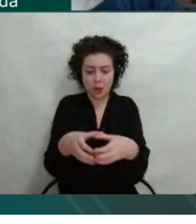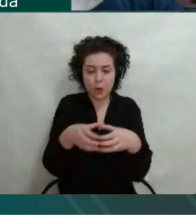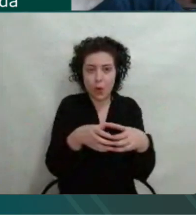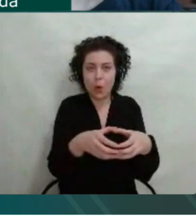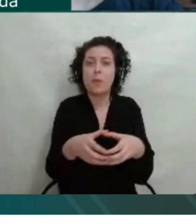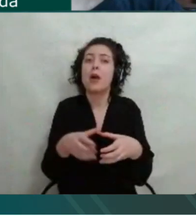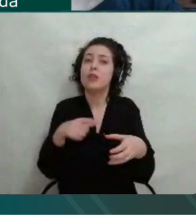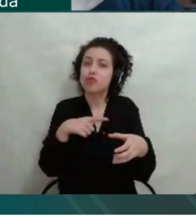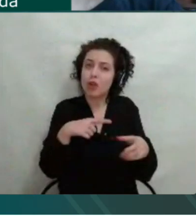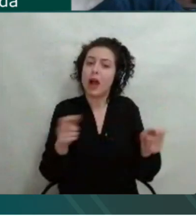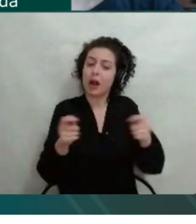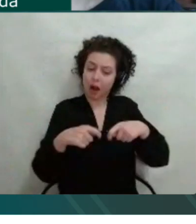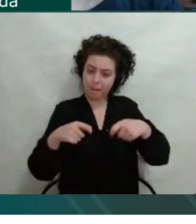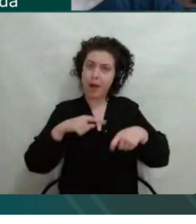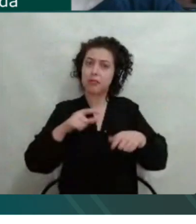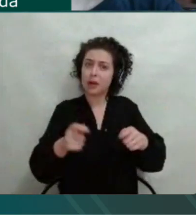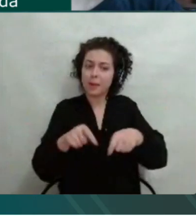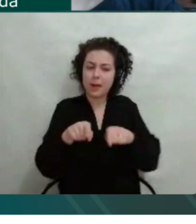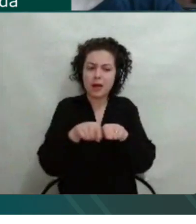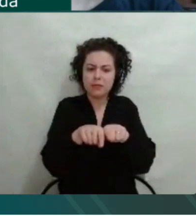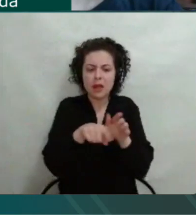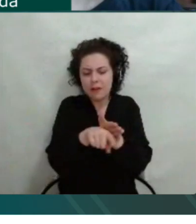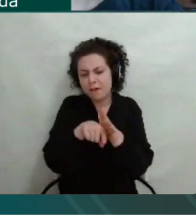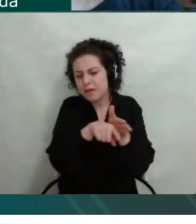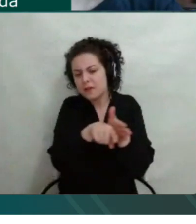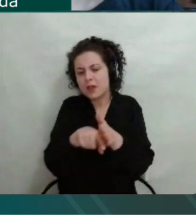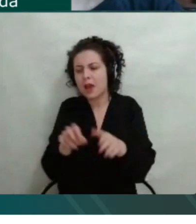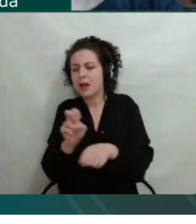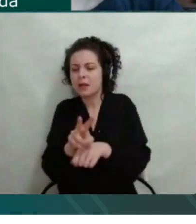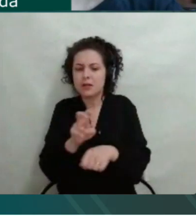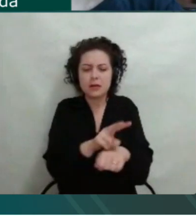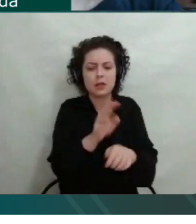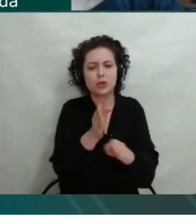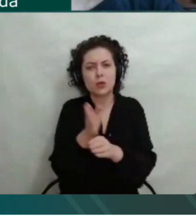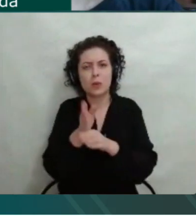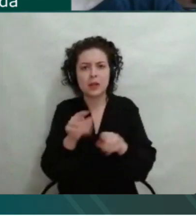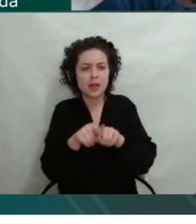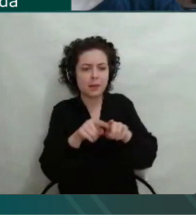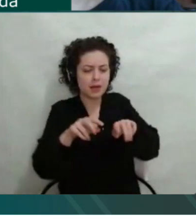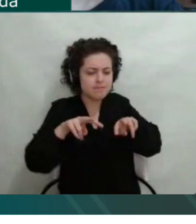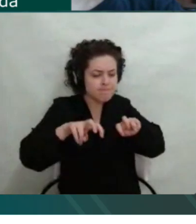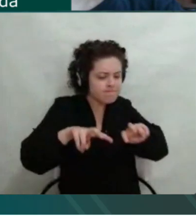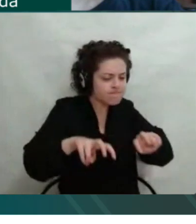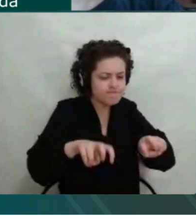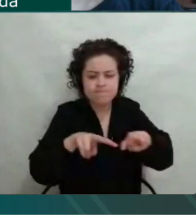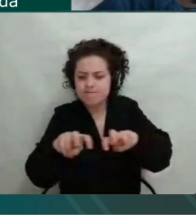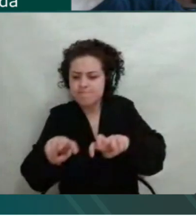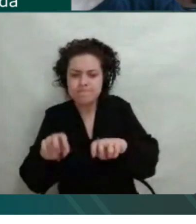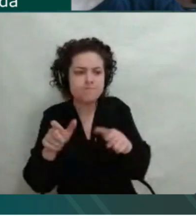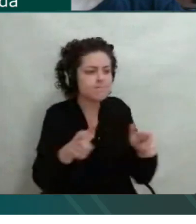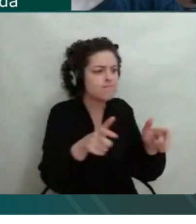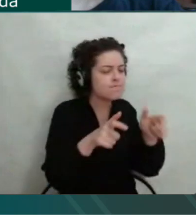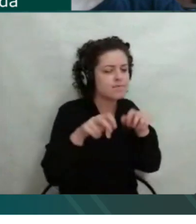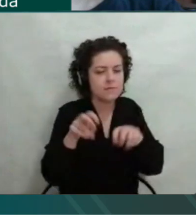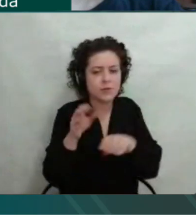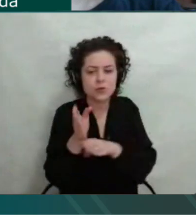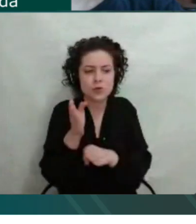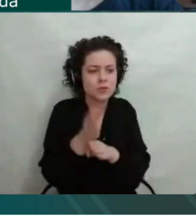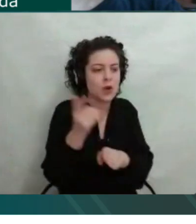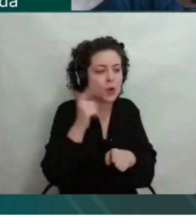fazer investigação epidemiológica de casos, de penetrar nos territórios e, com isso, contribuir para a redução